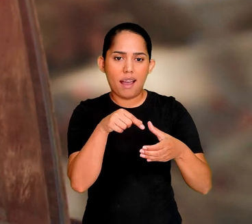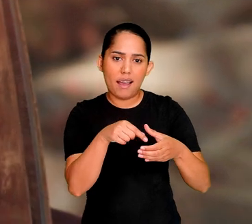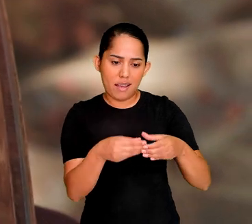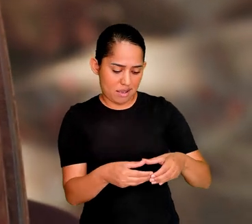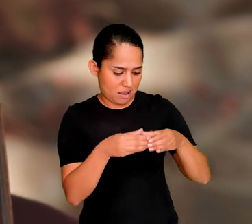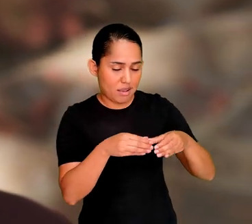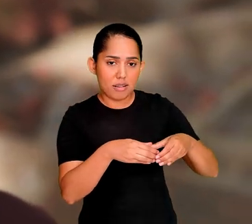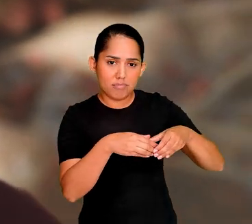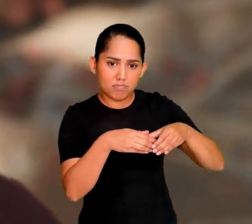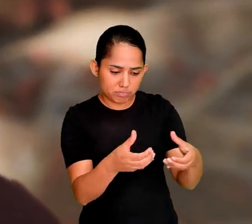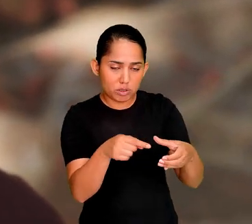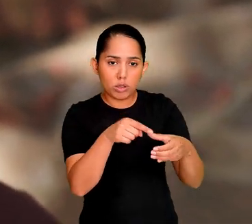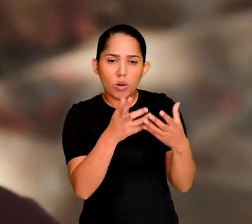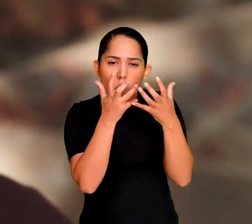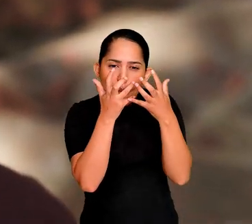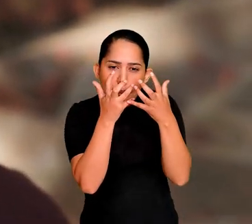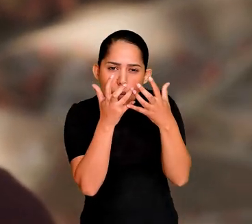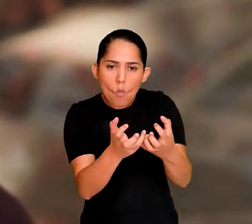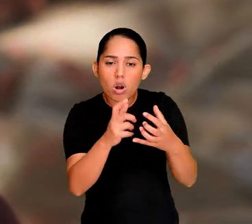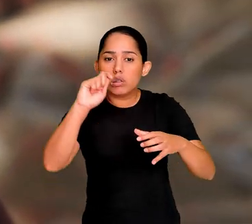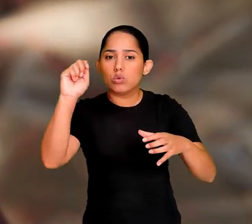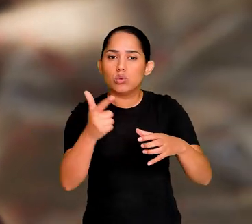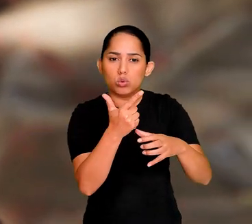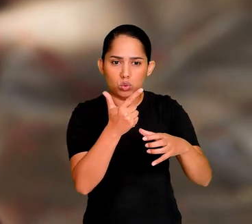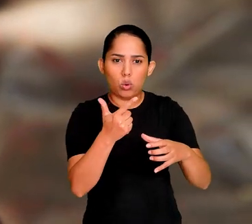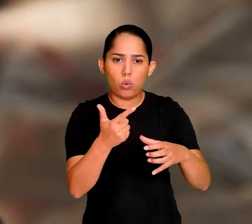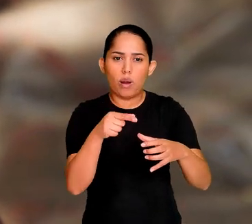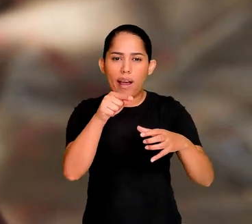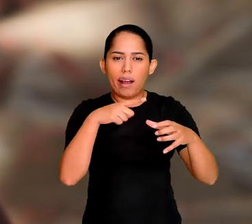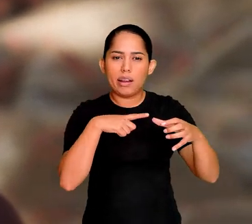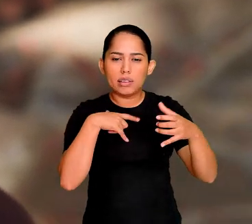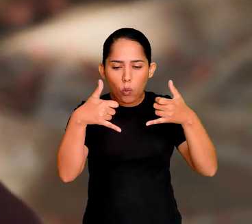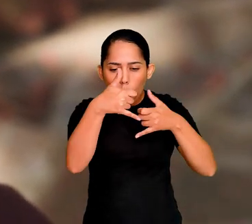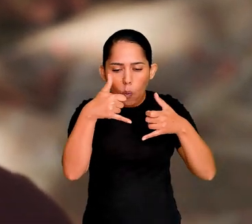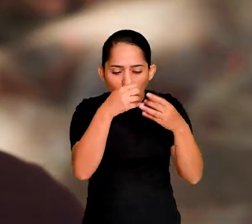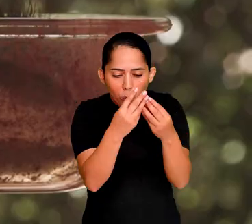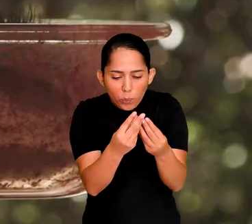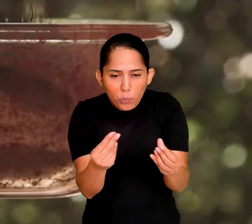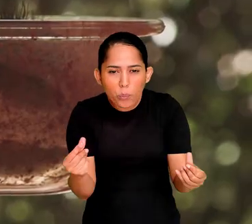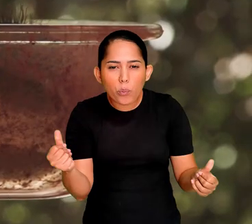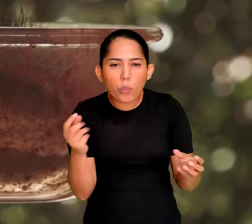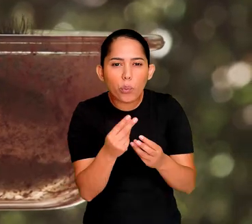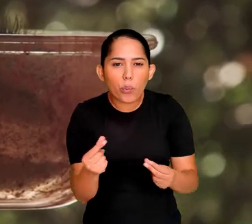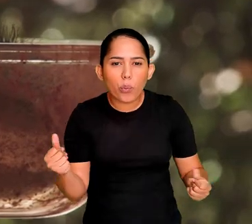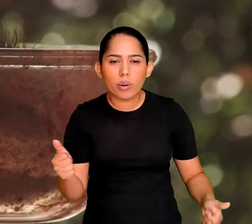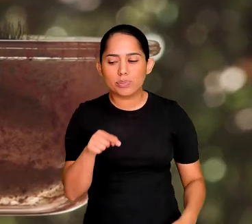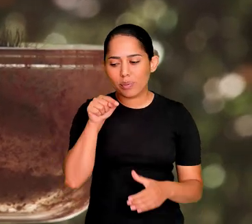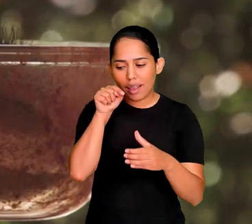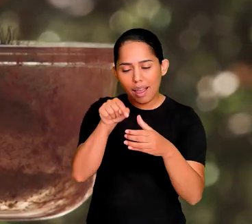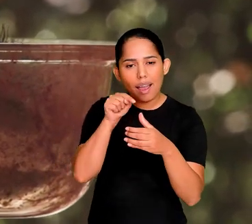ele, igualmente a gente tá fazendo aqui, bota pra secar, porque a gente seca no sol, né? Ele solta, no óleo ele solta